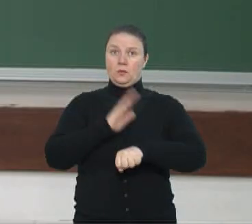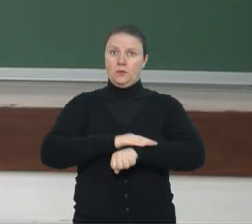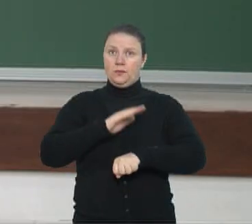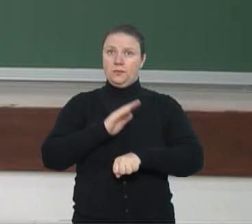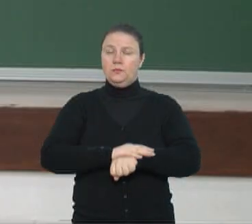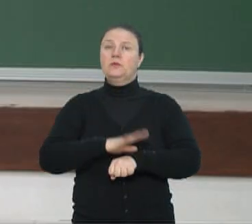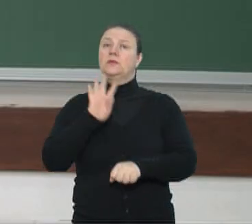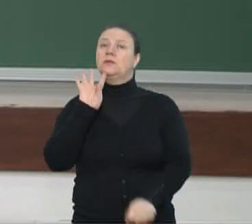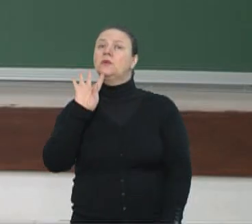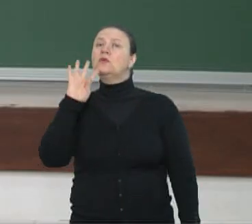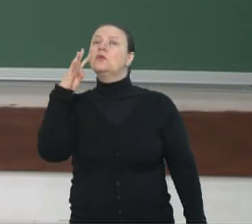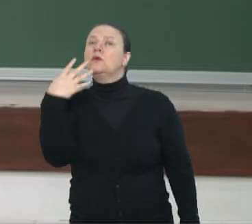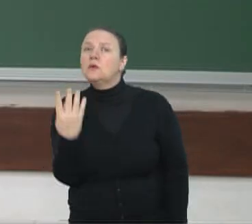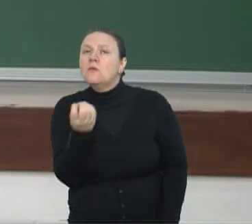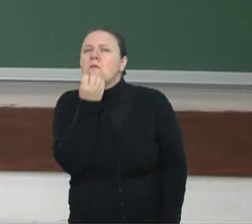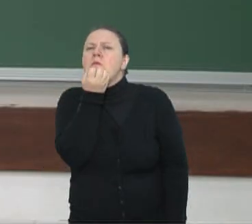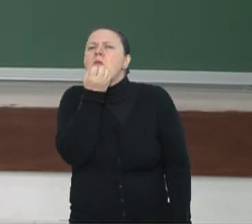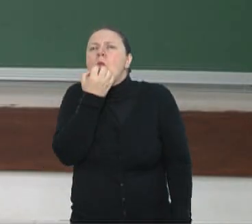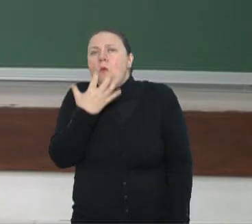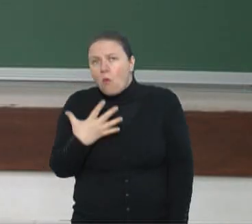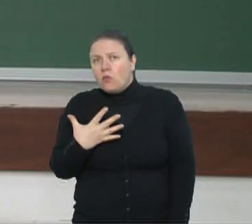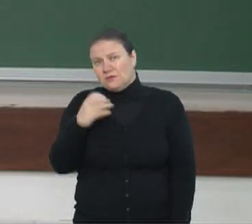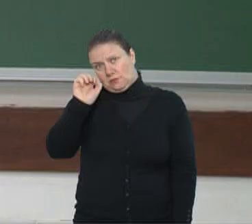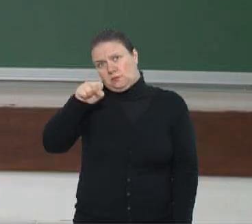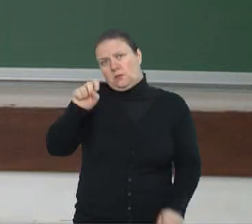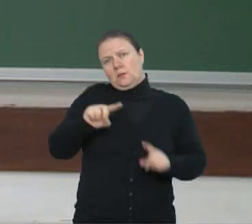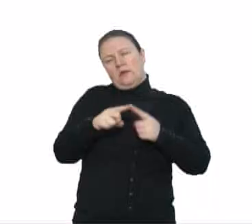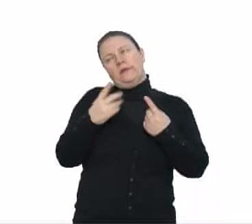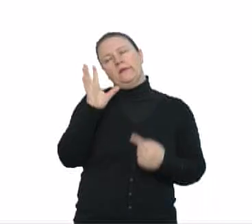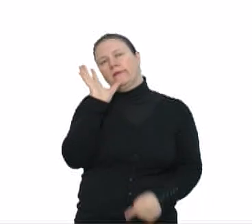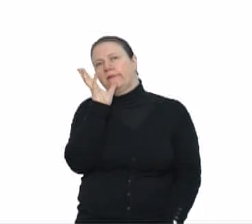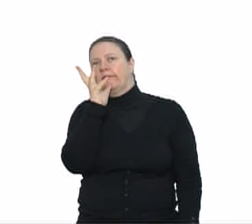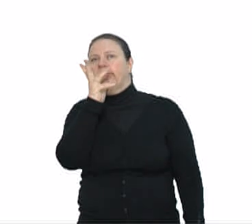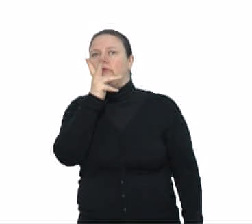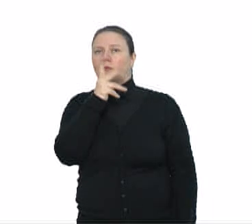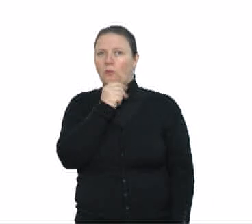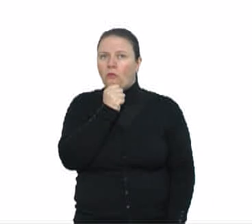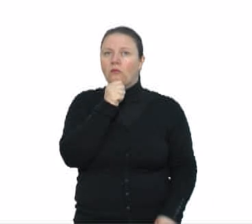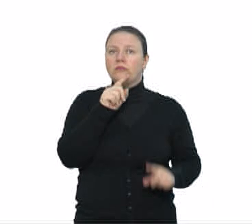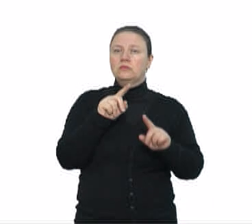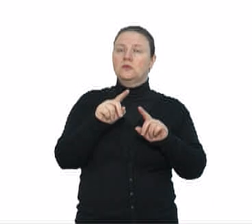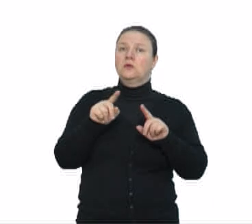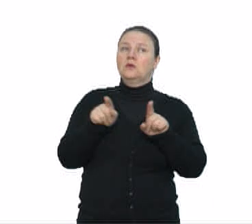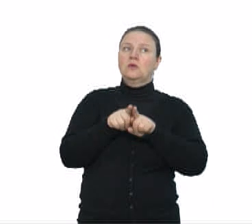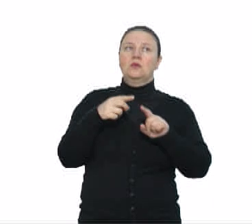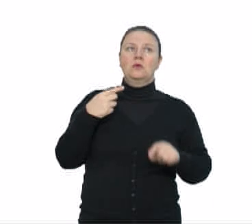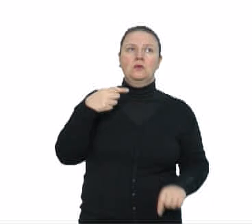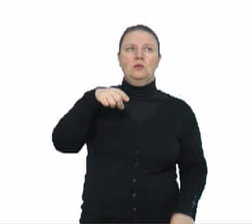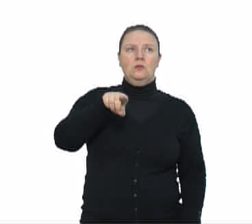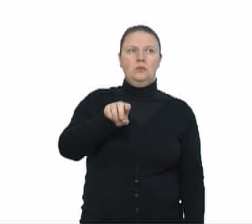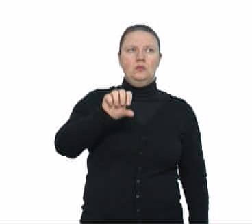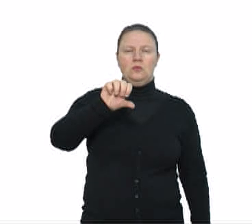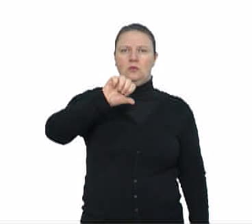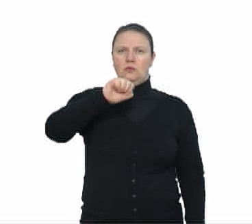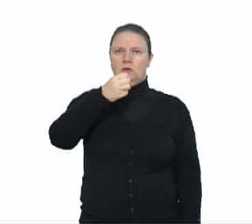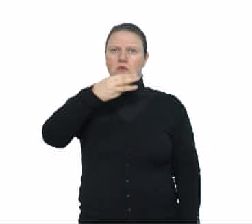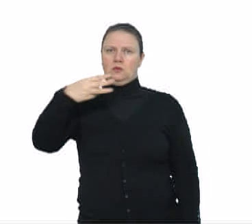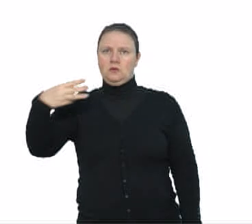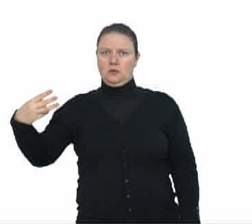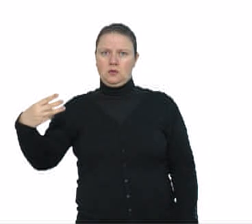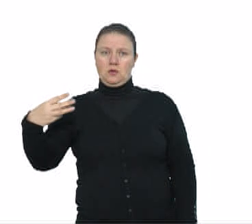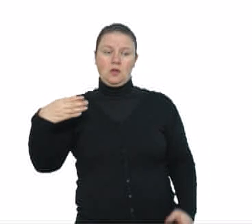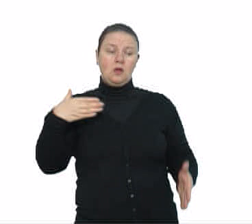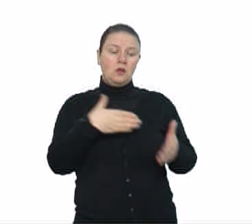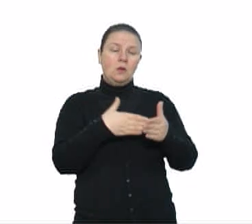consequências boas, mas bastante lentas, certo? Em 1833, vai ser limitada a jornada de trabalho infantil